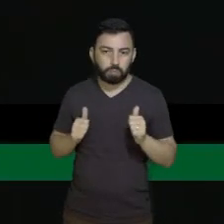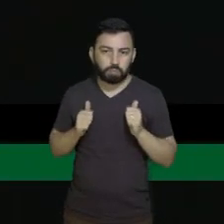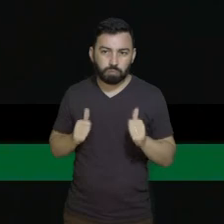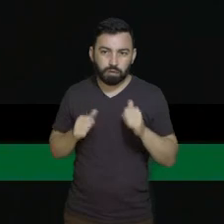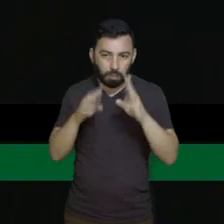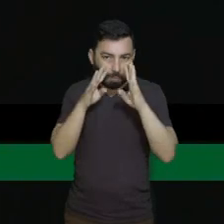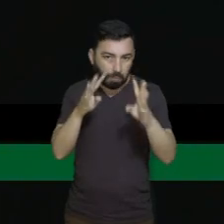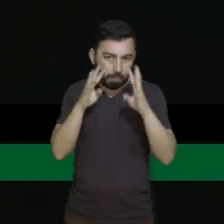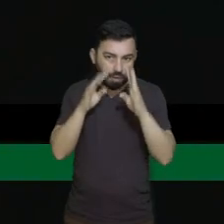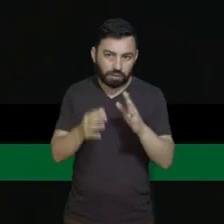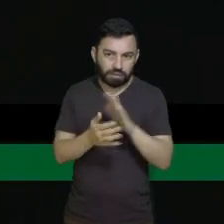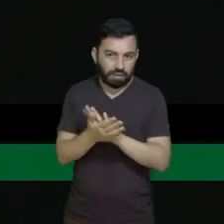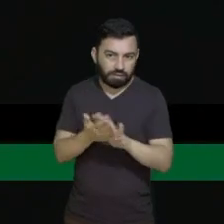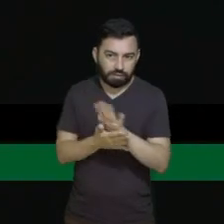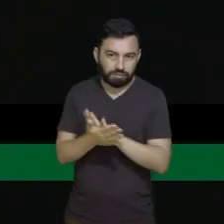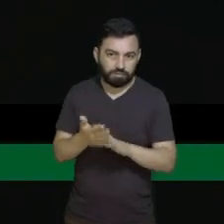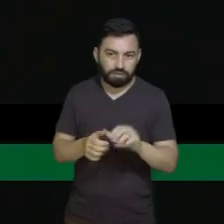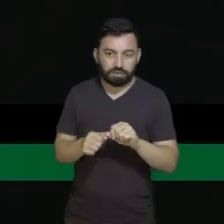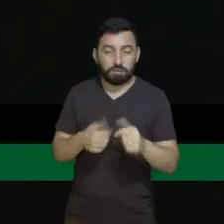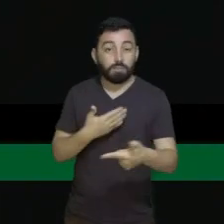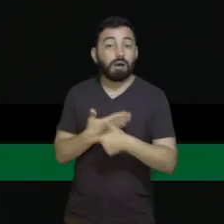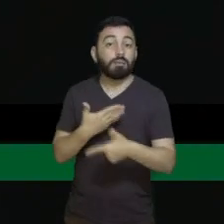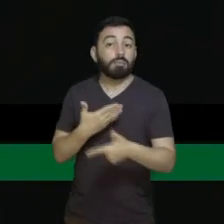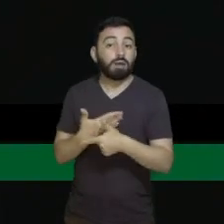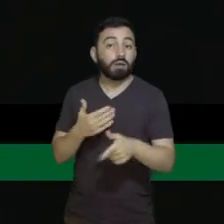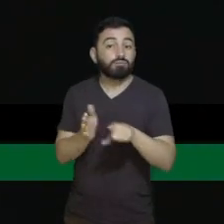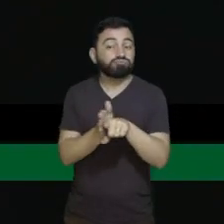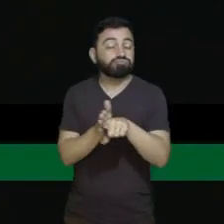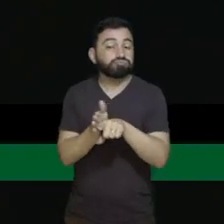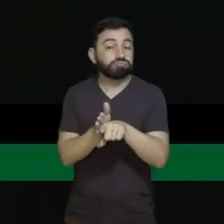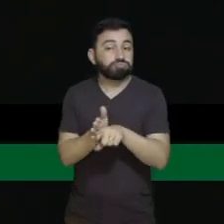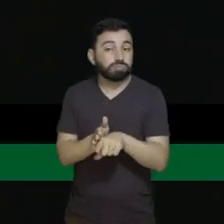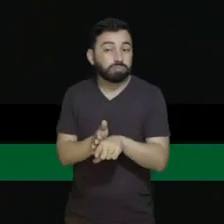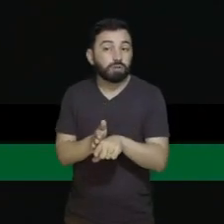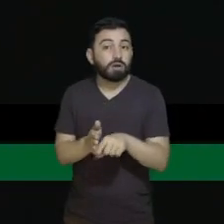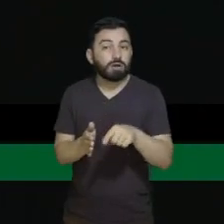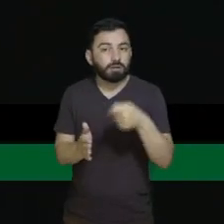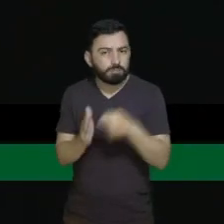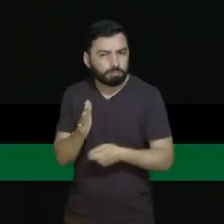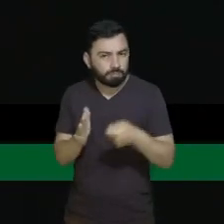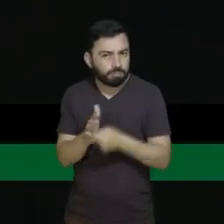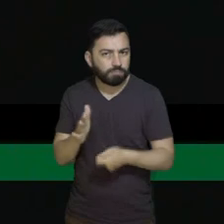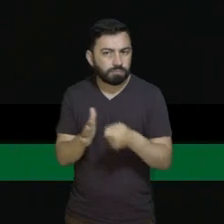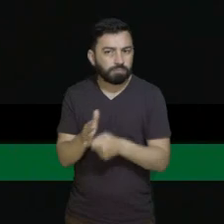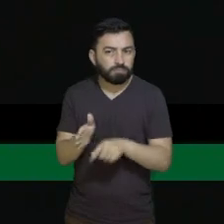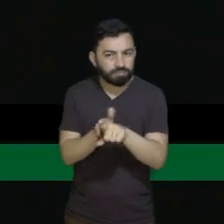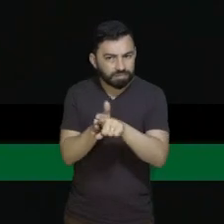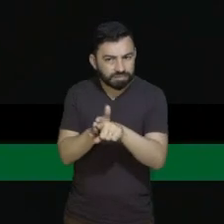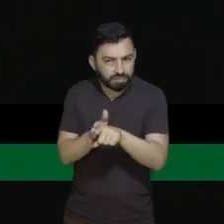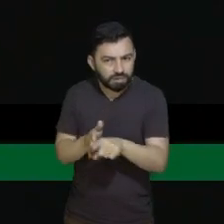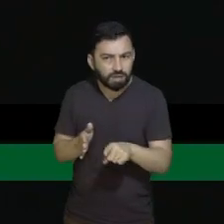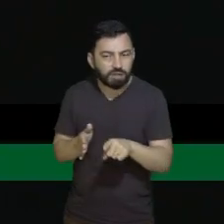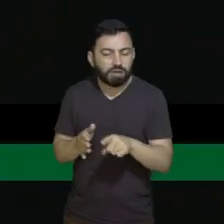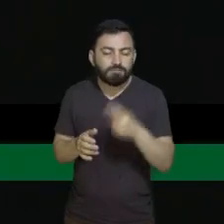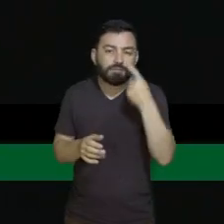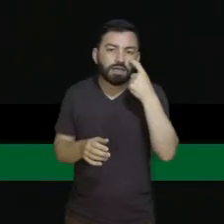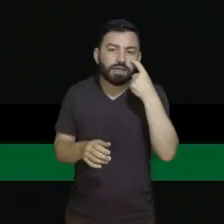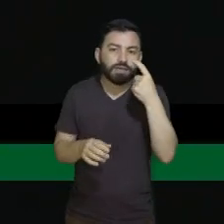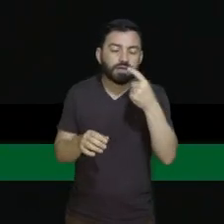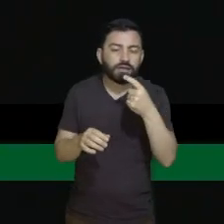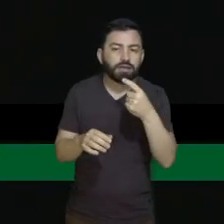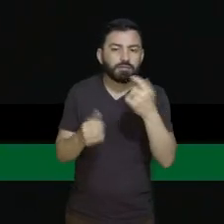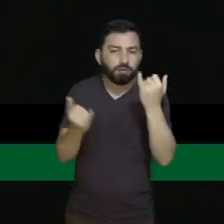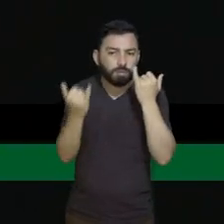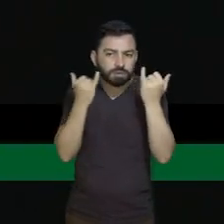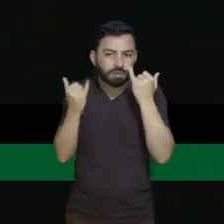que não é conosco, que o nosso papel de fiscalizar, de cobrar, de averiguar, de buscar informação, de abrir uma